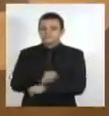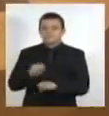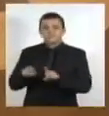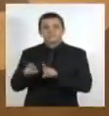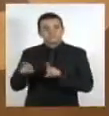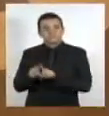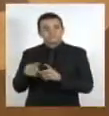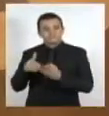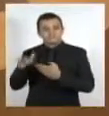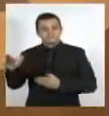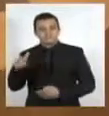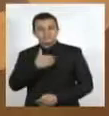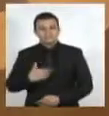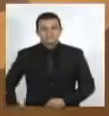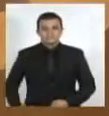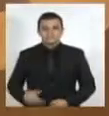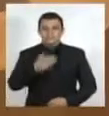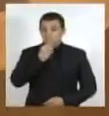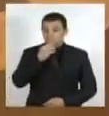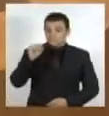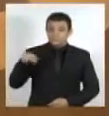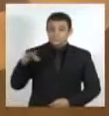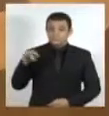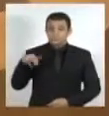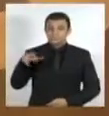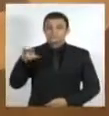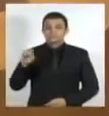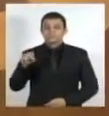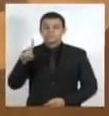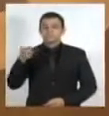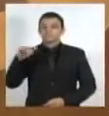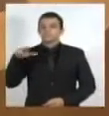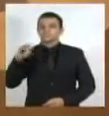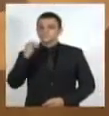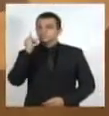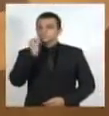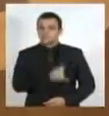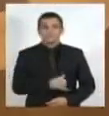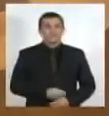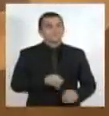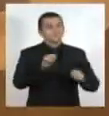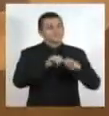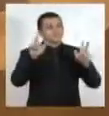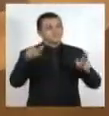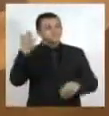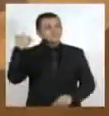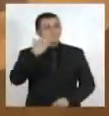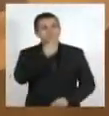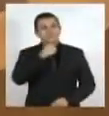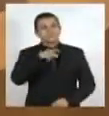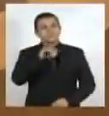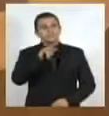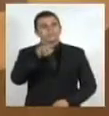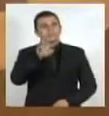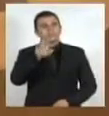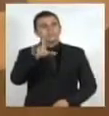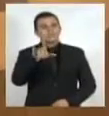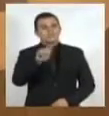Arraes, que quando foi deposto, quando do golpe militar, foi aconselhado a sair pelas portas dos